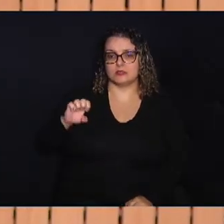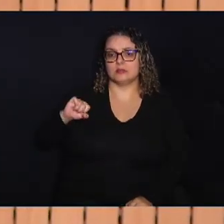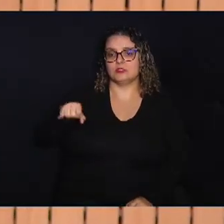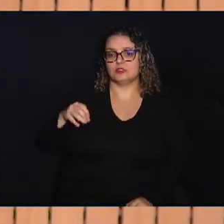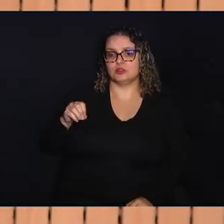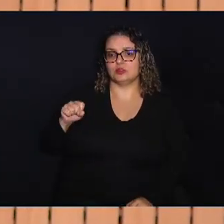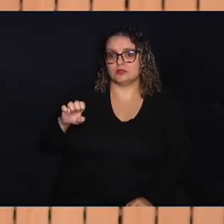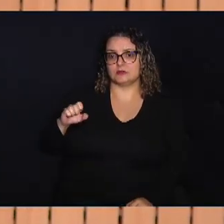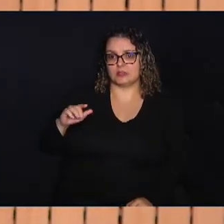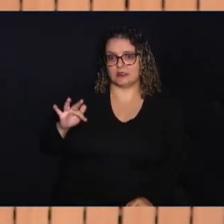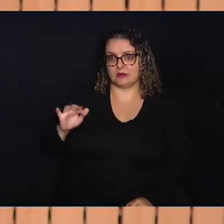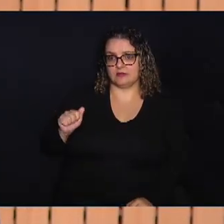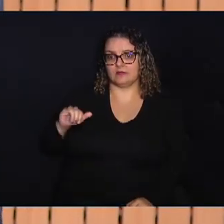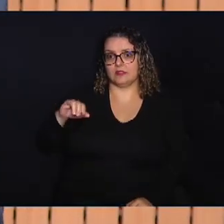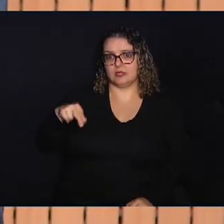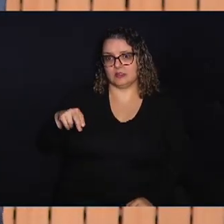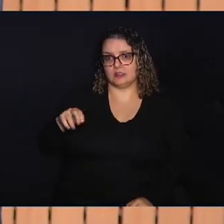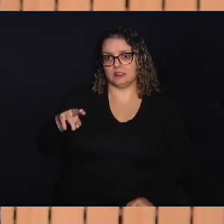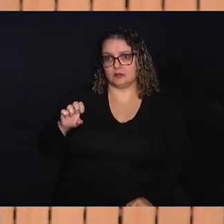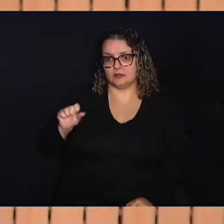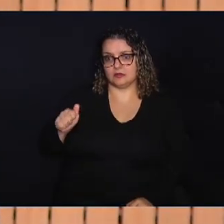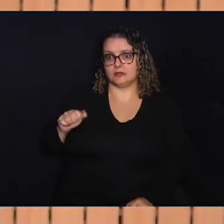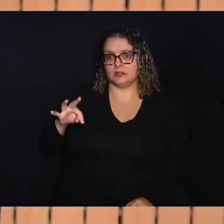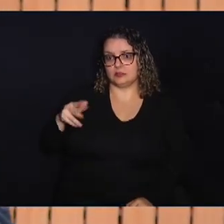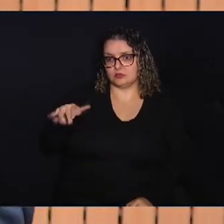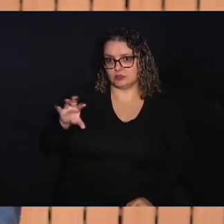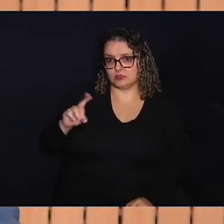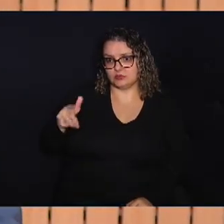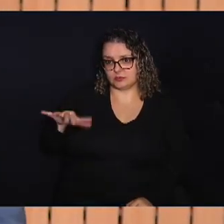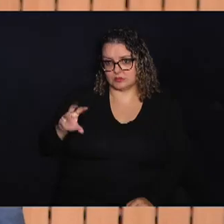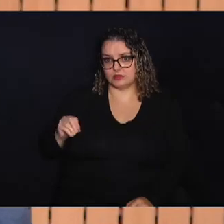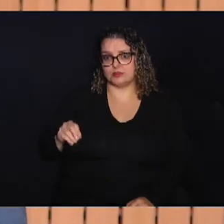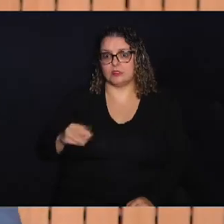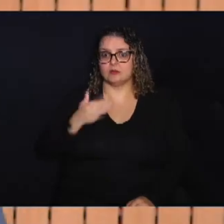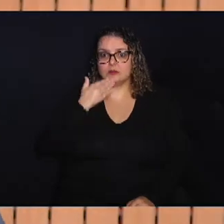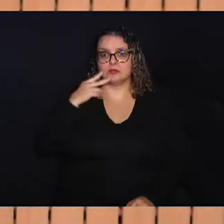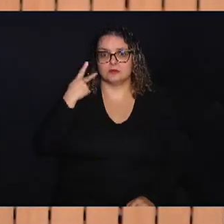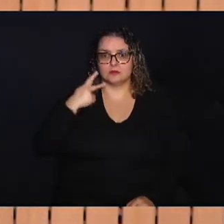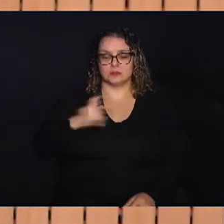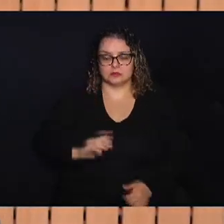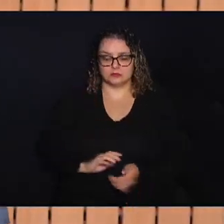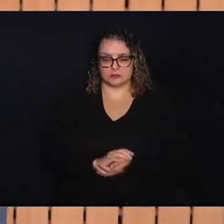senhora Neuza e do seu Sebastião, o Tiãozinho, a pedido dos vereadores.